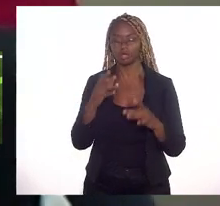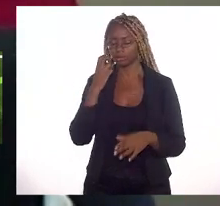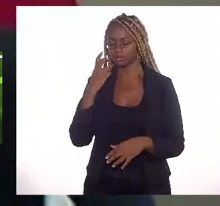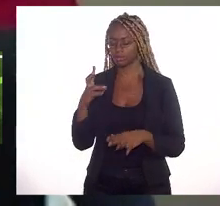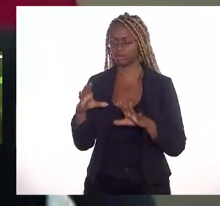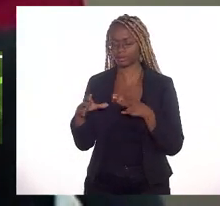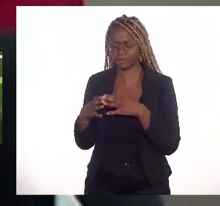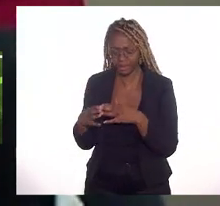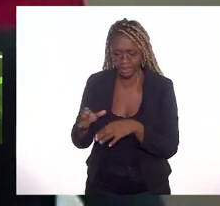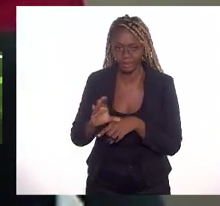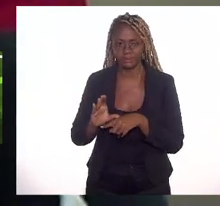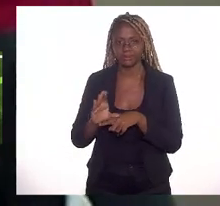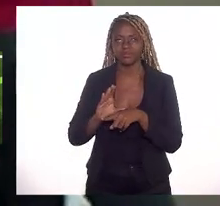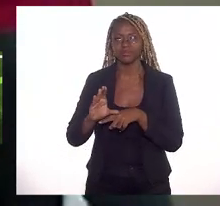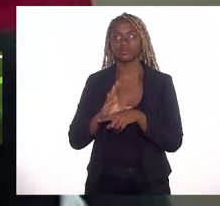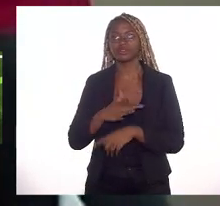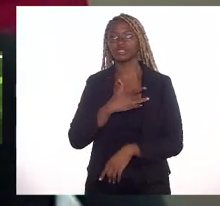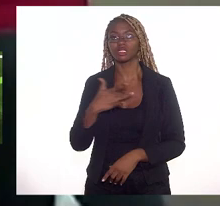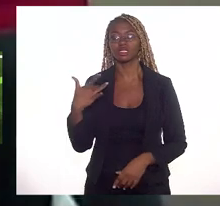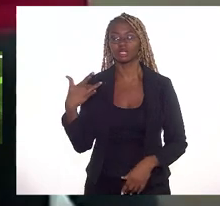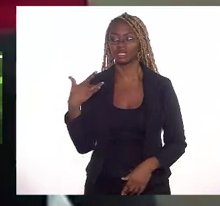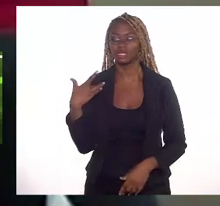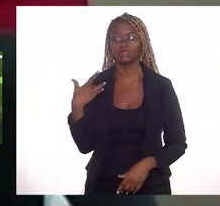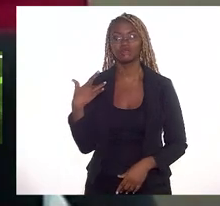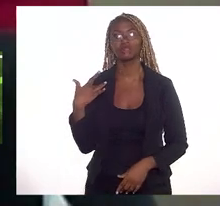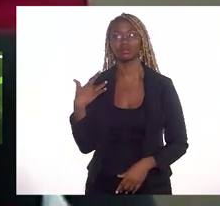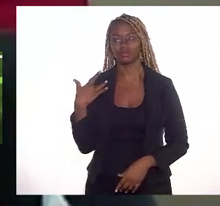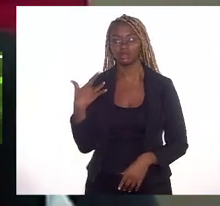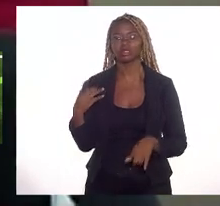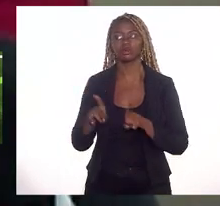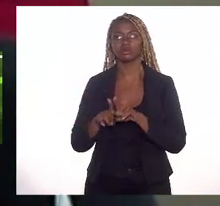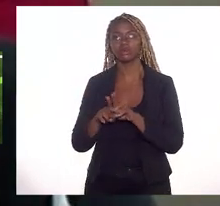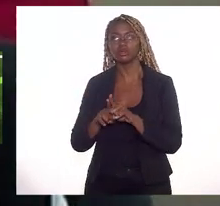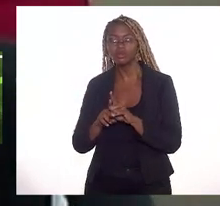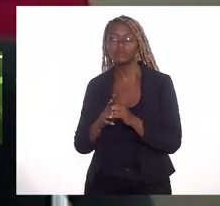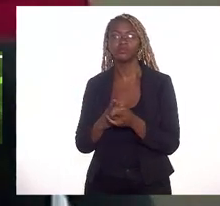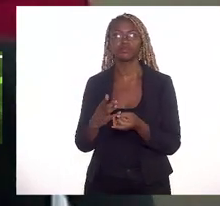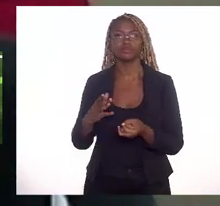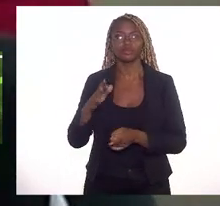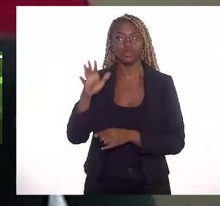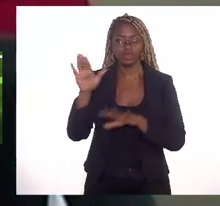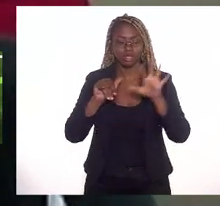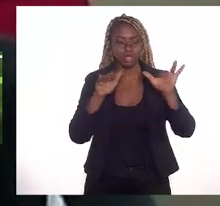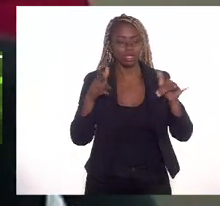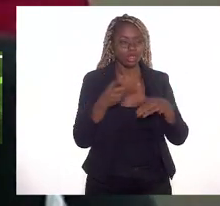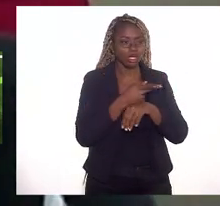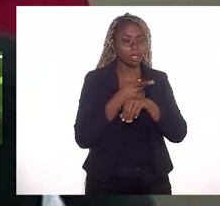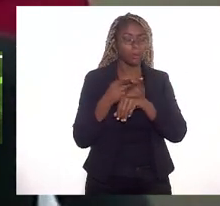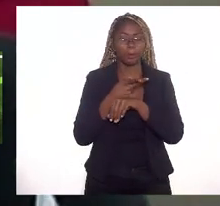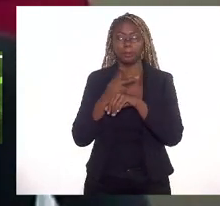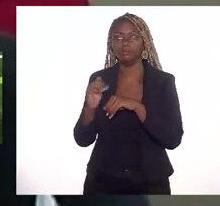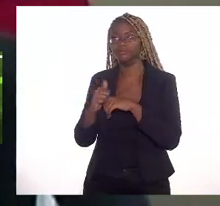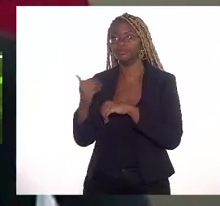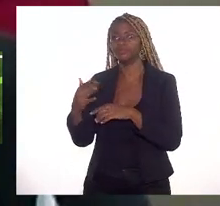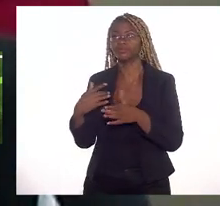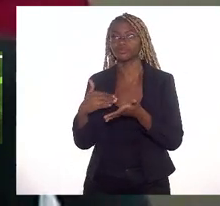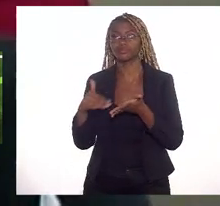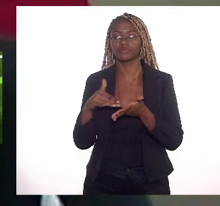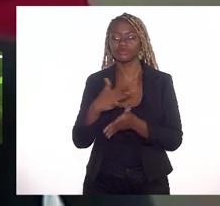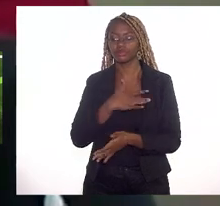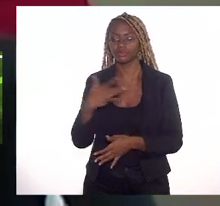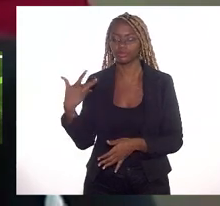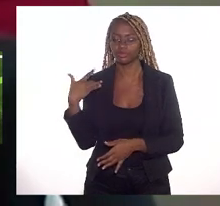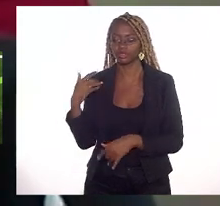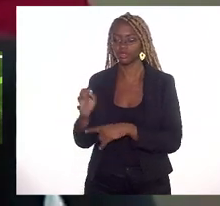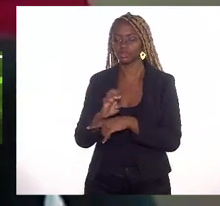Saúde como um órgão articulador para buscar fora da Secretaria de Saúde, seja no âmbito do Estado